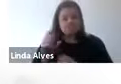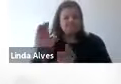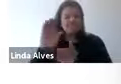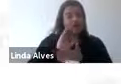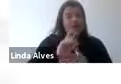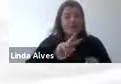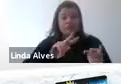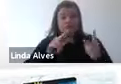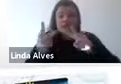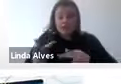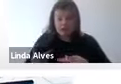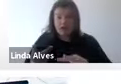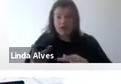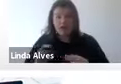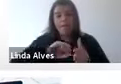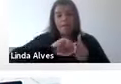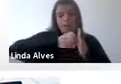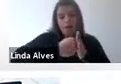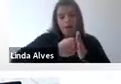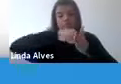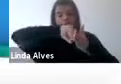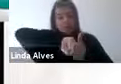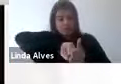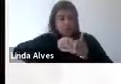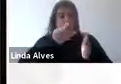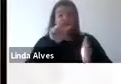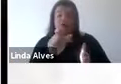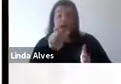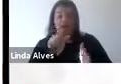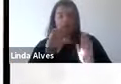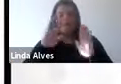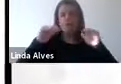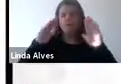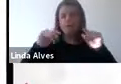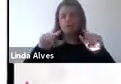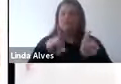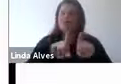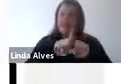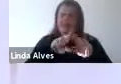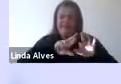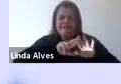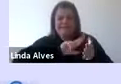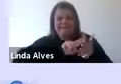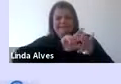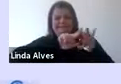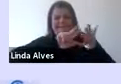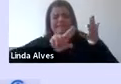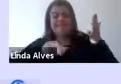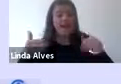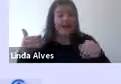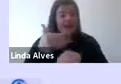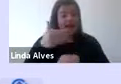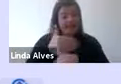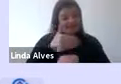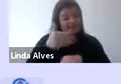transferências, bloqueio e desbloqueio do cartão, promoções e muito mais. Acesse já